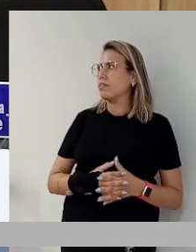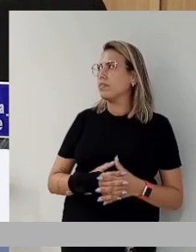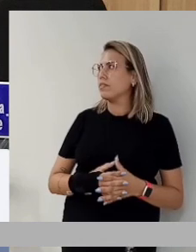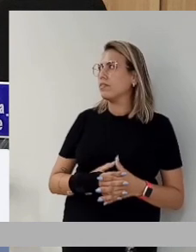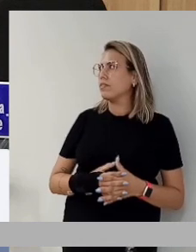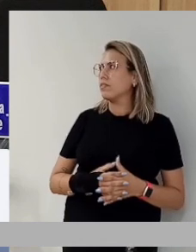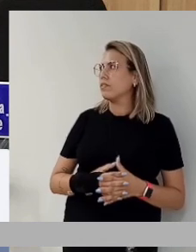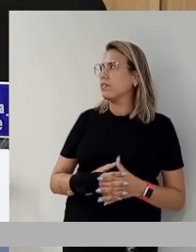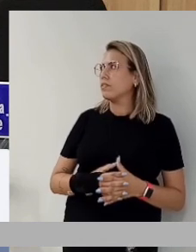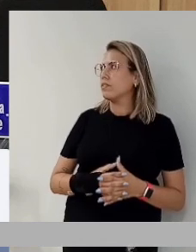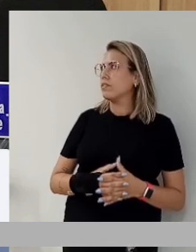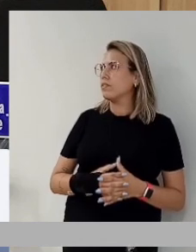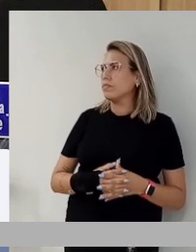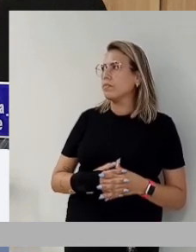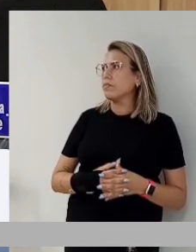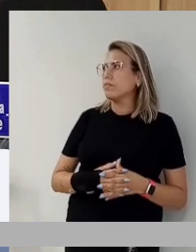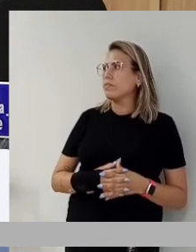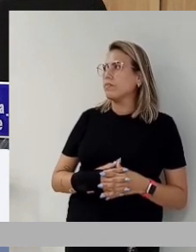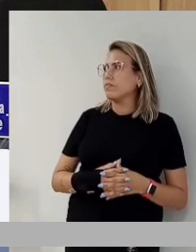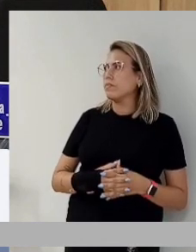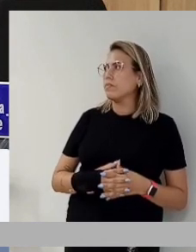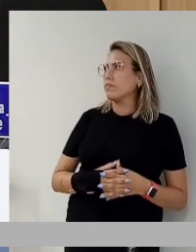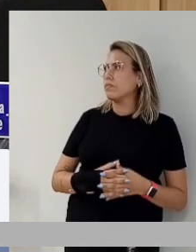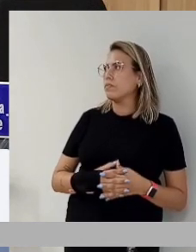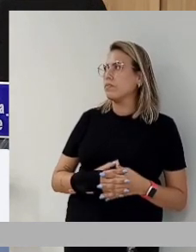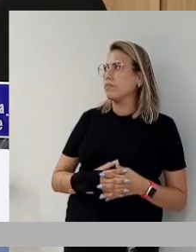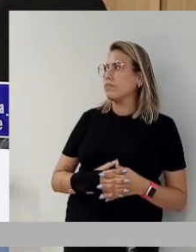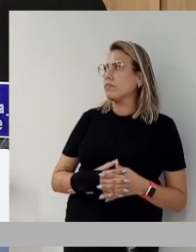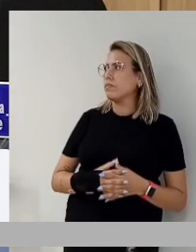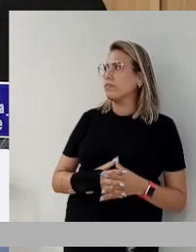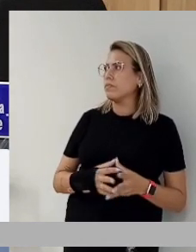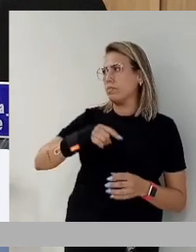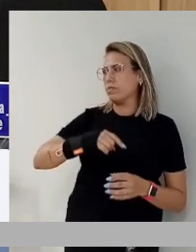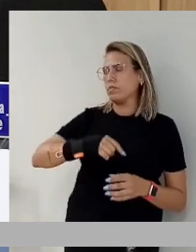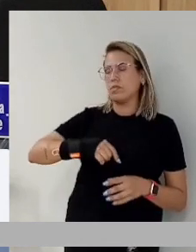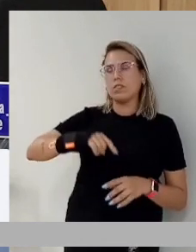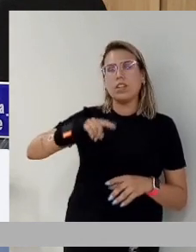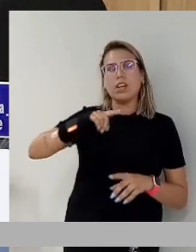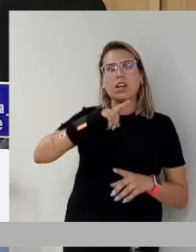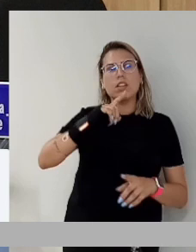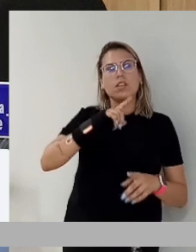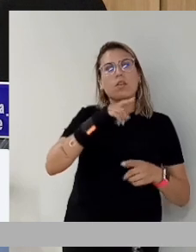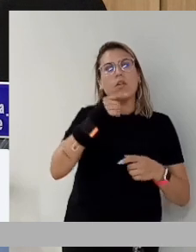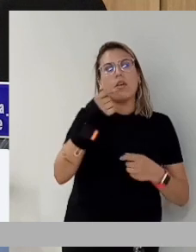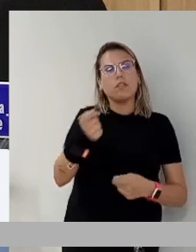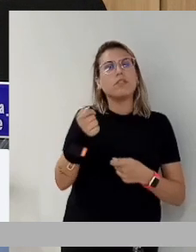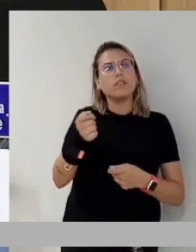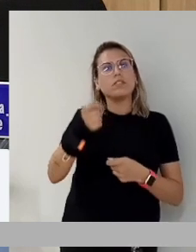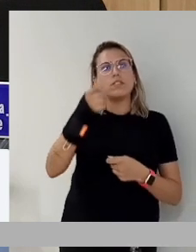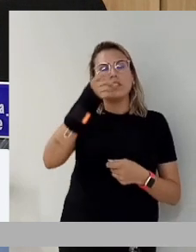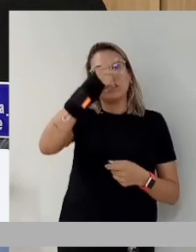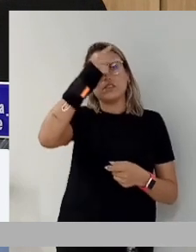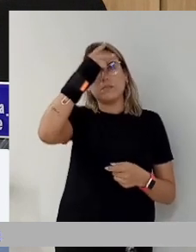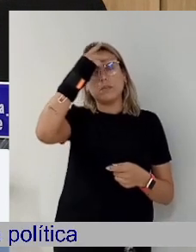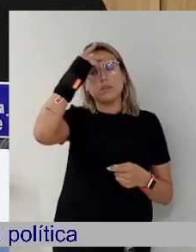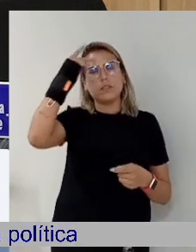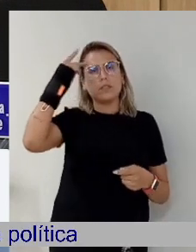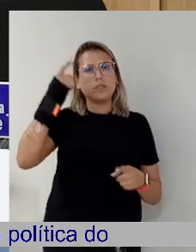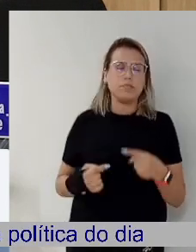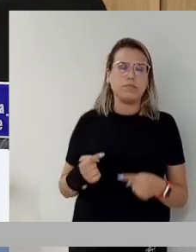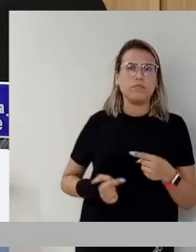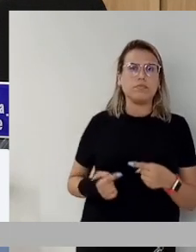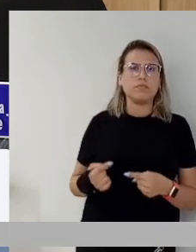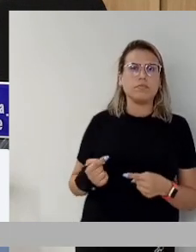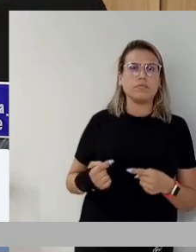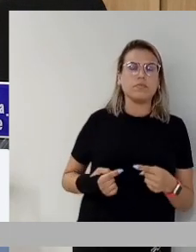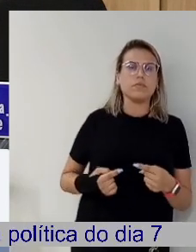nossos posicionamentos políticos pra gente não ofender as pessoas porque a política no dia